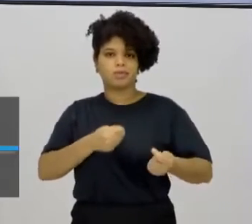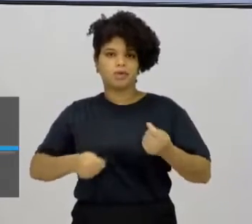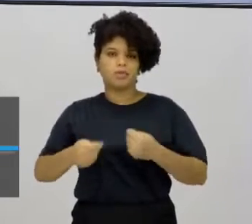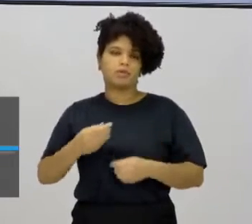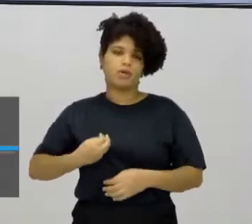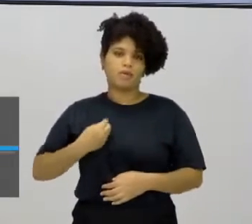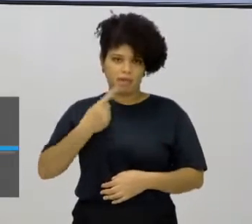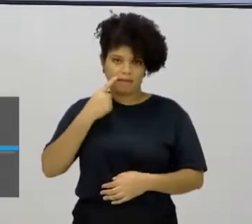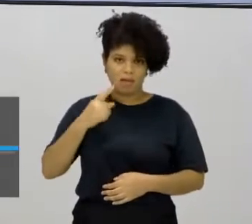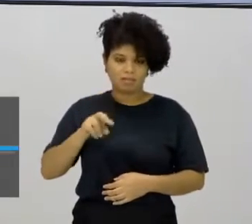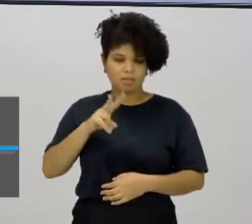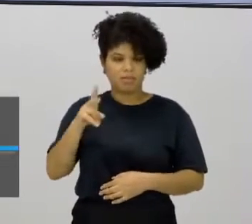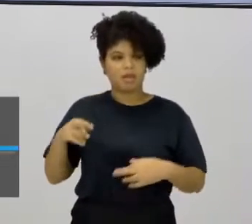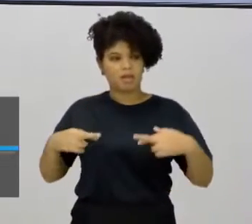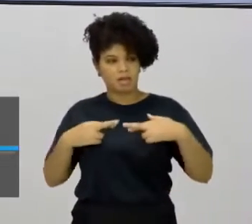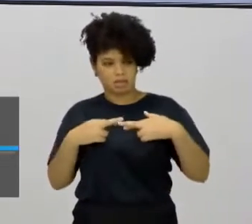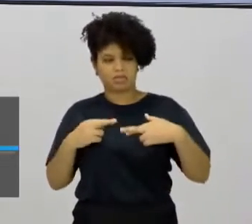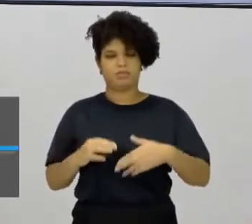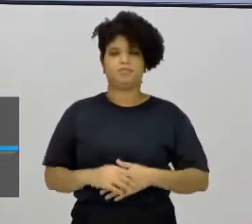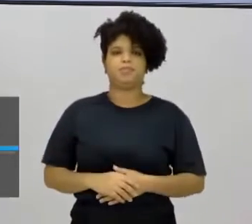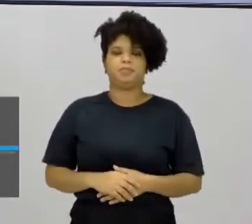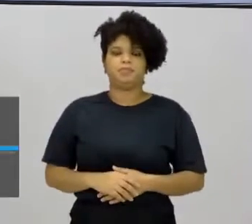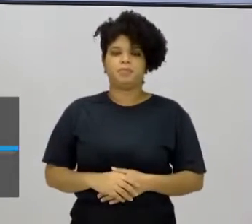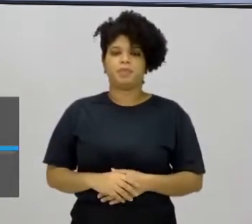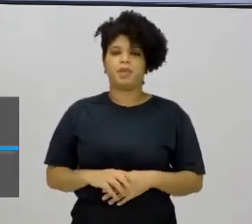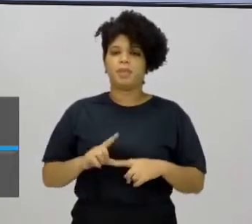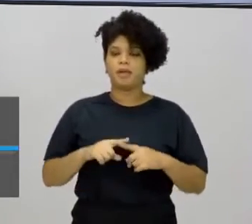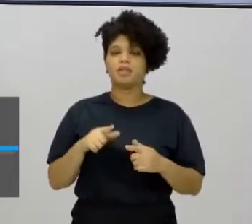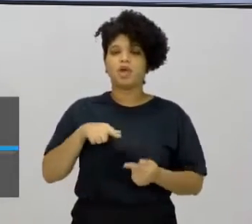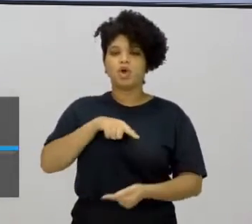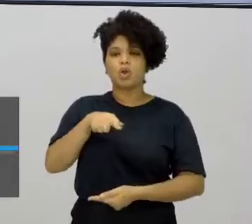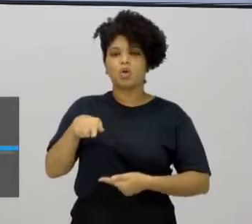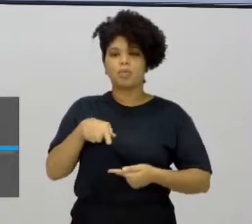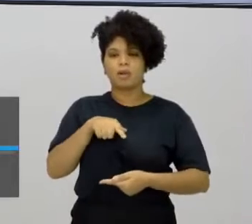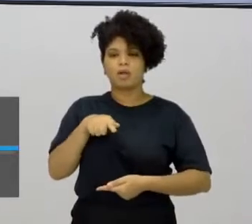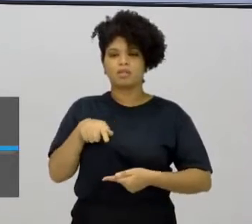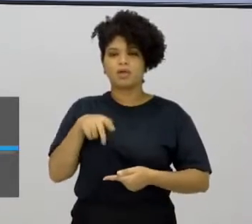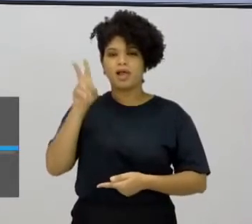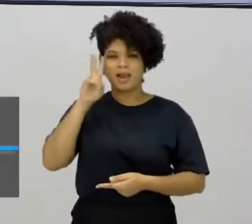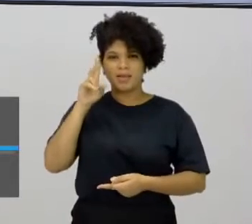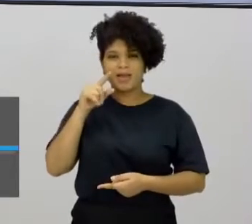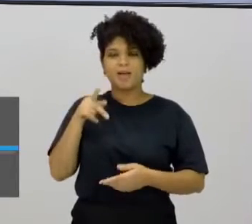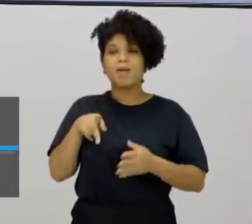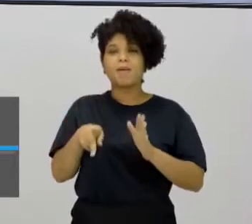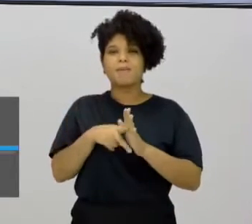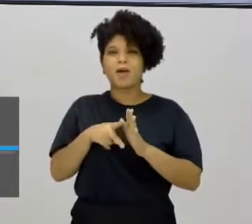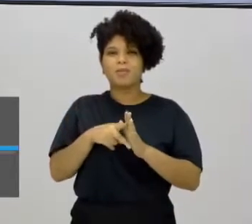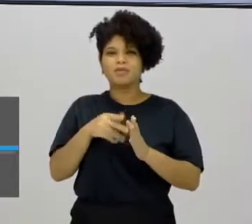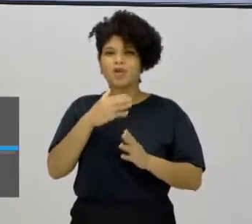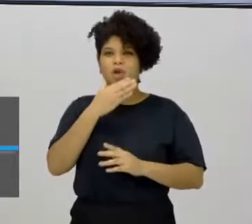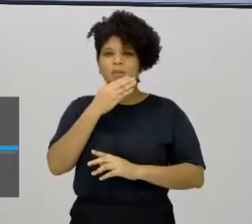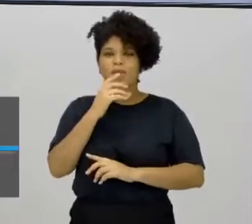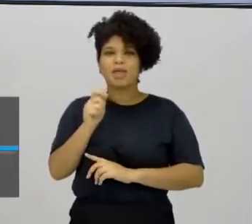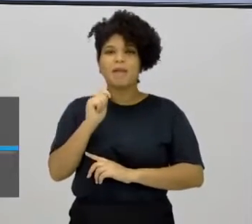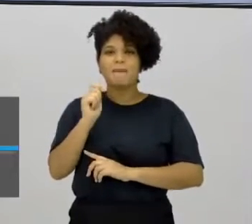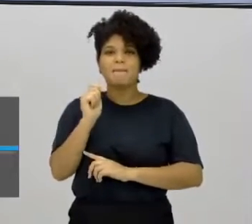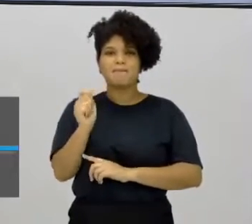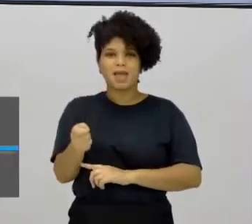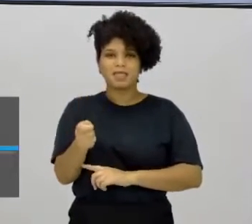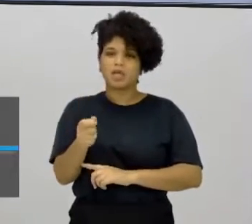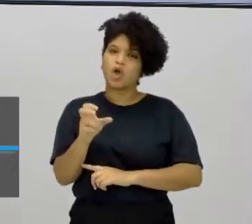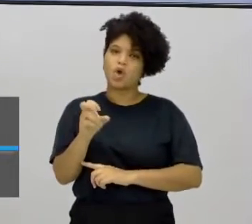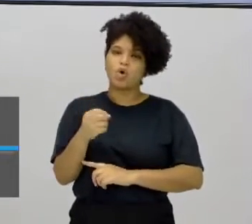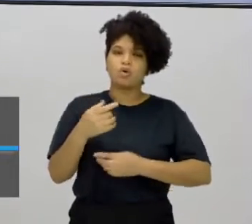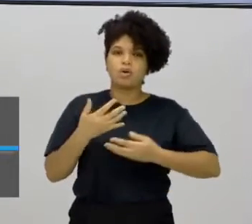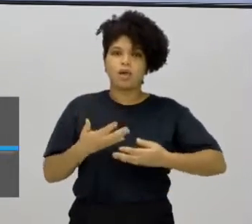Por isso que fala em rede, né? Quando a gente fala em rede na globalização, a gente tem que lembrar a rede do pescador, que ela é entrelaçada.